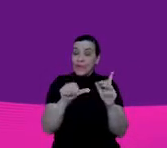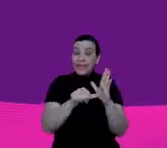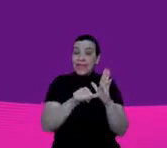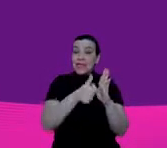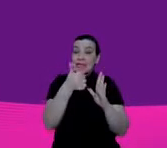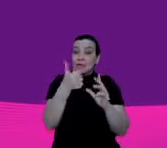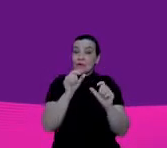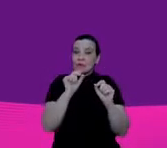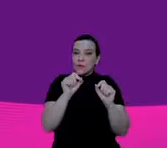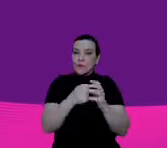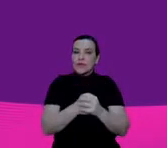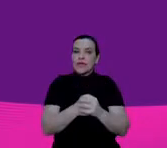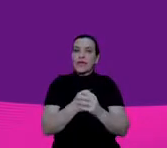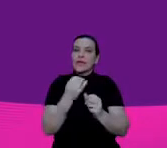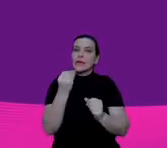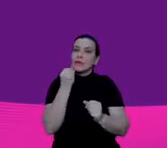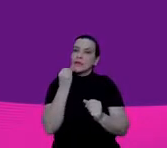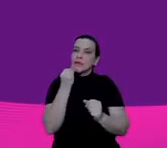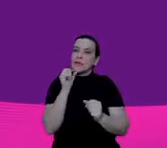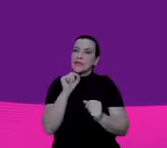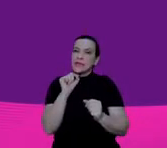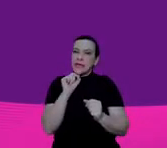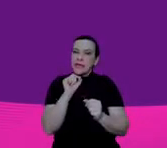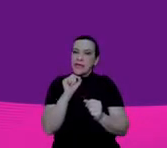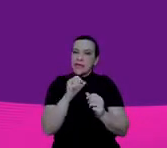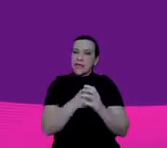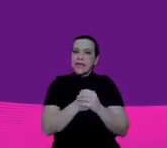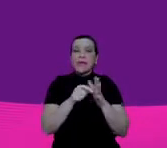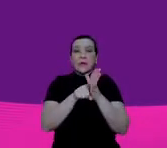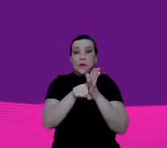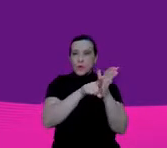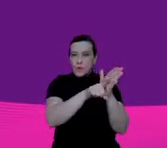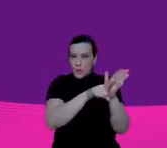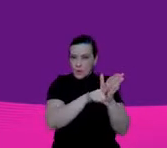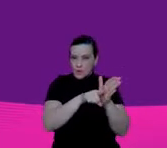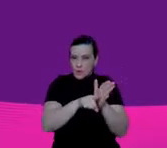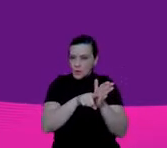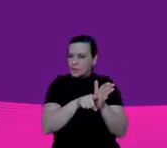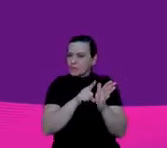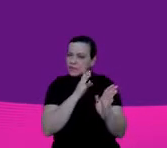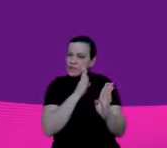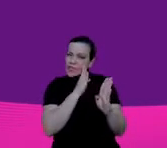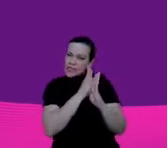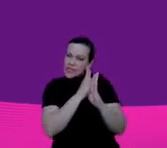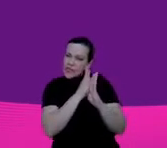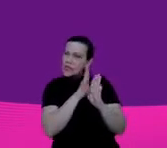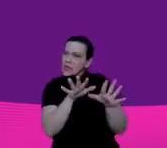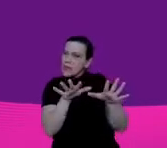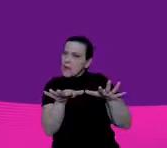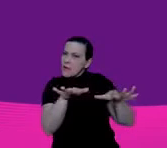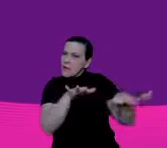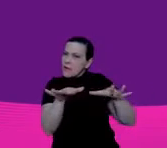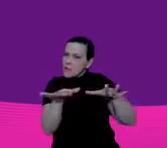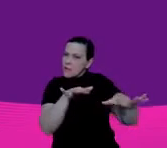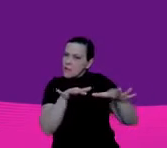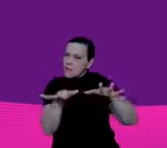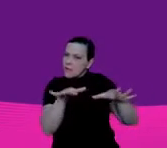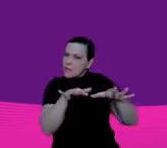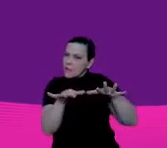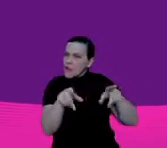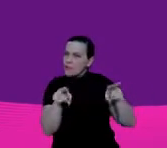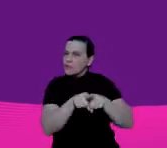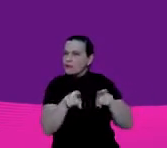a bradicinesia. A bradicinesia é uma lentificação dos movimentos e um decremento na amplitude e